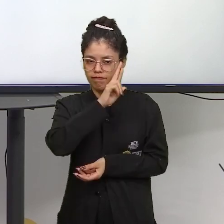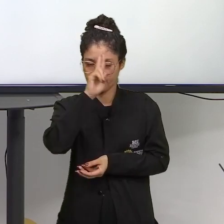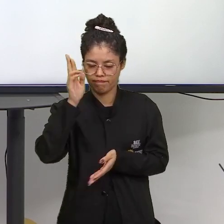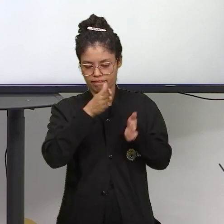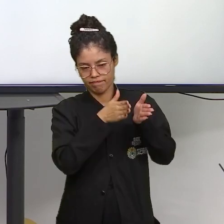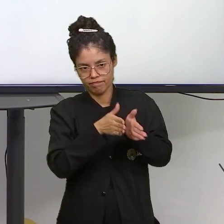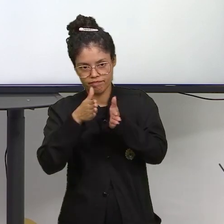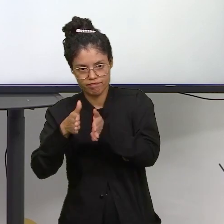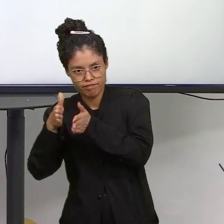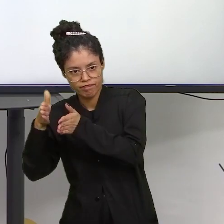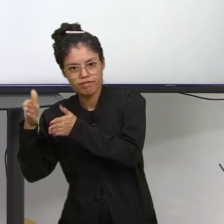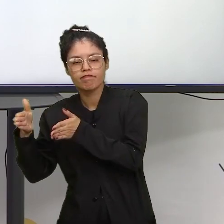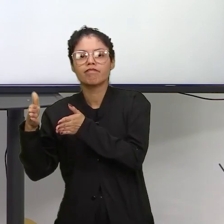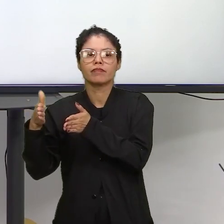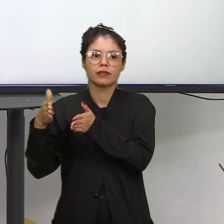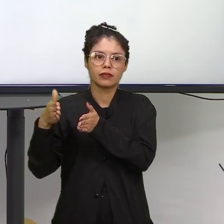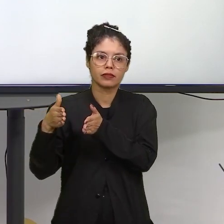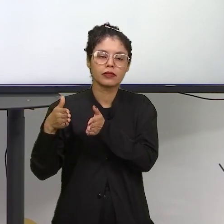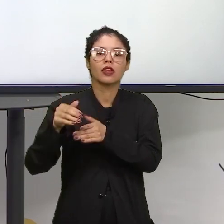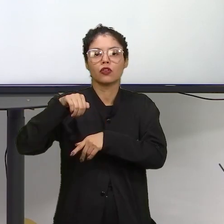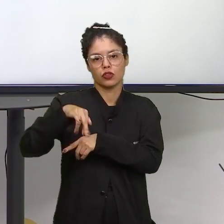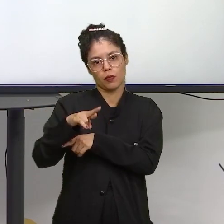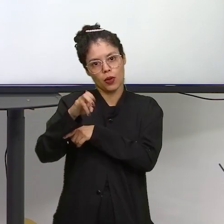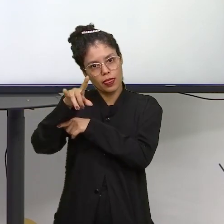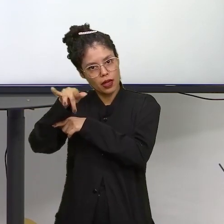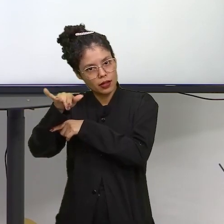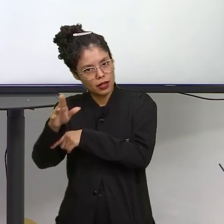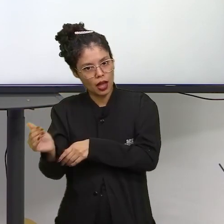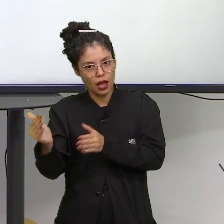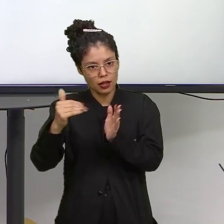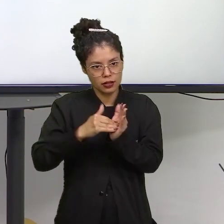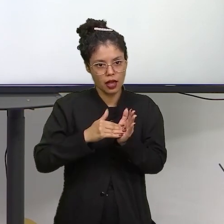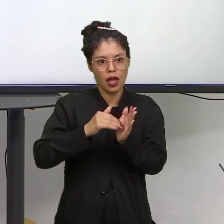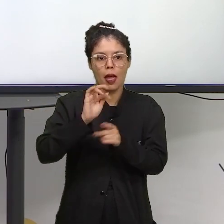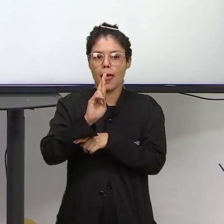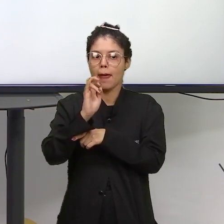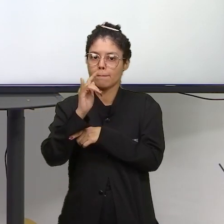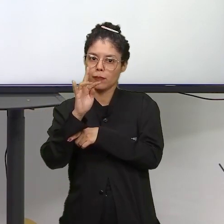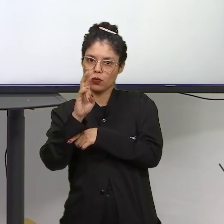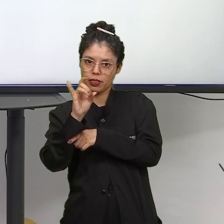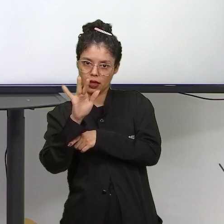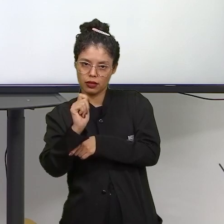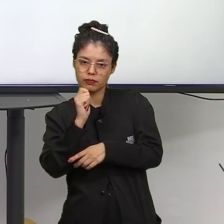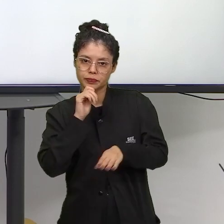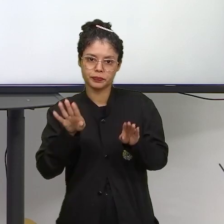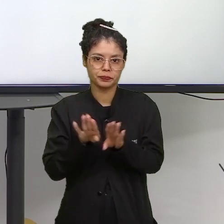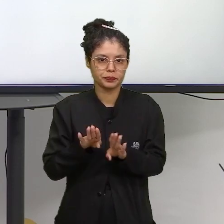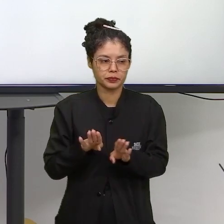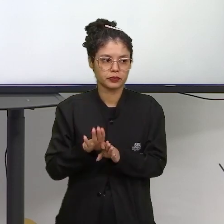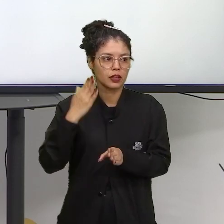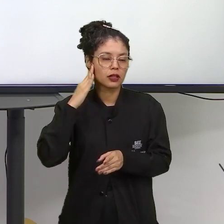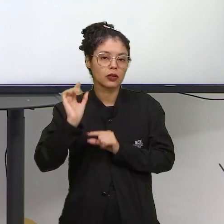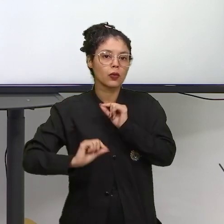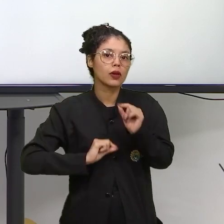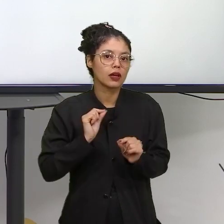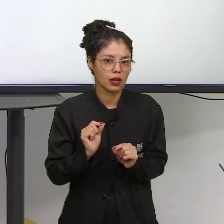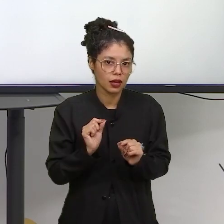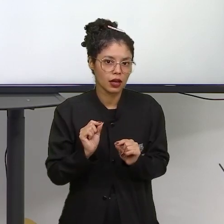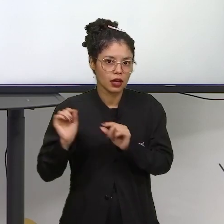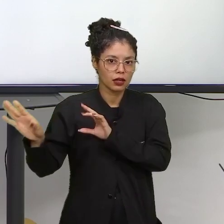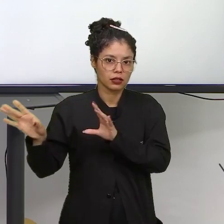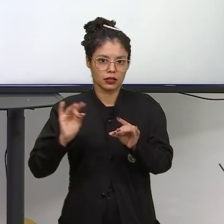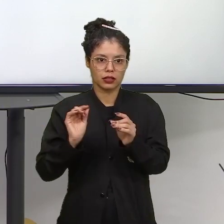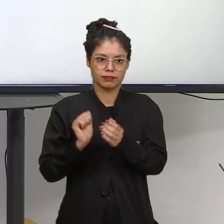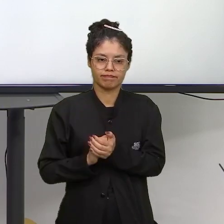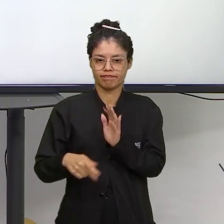aí de república, aliás, de monarquia para república no Brasil. Então é preciso que você entenda que a questão traz um plano